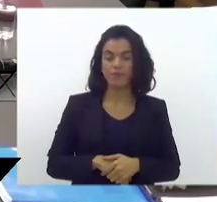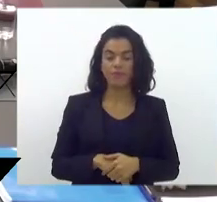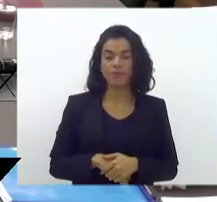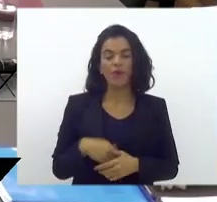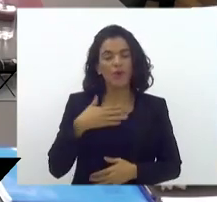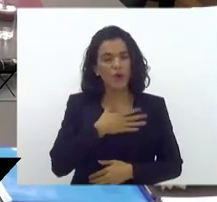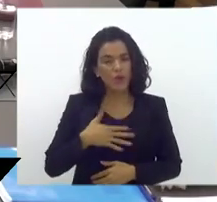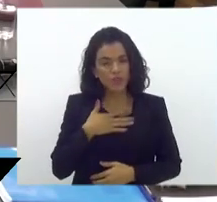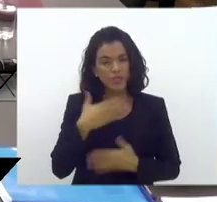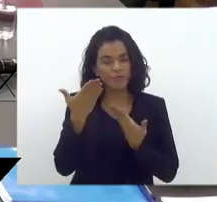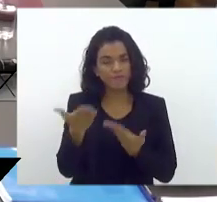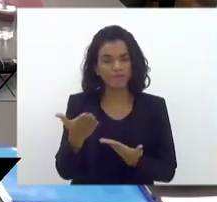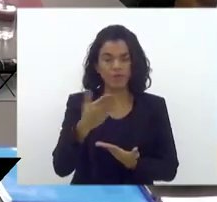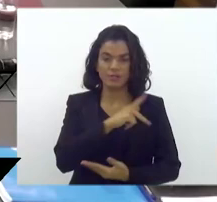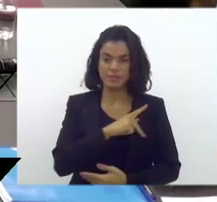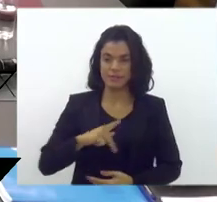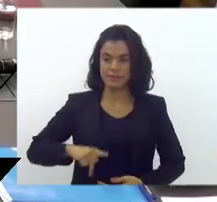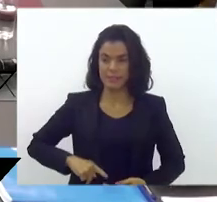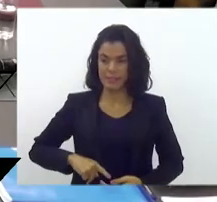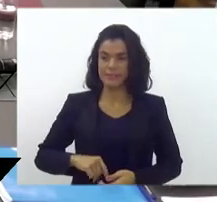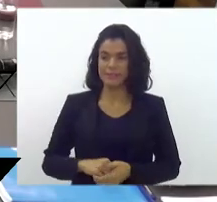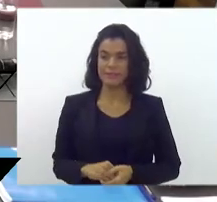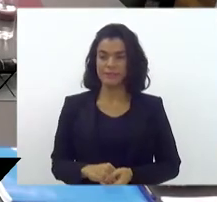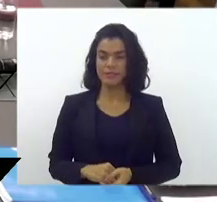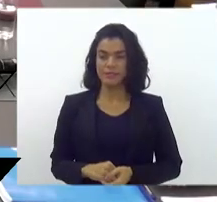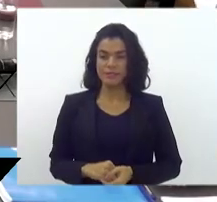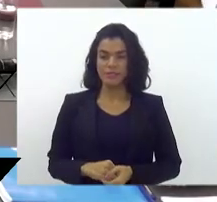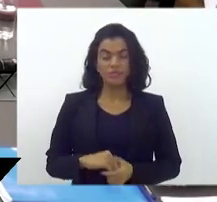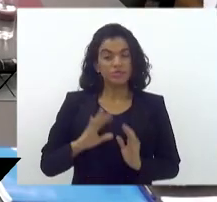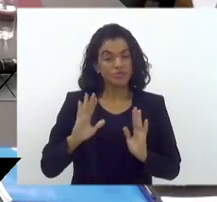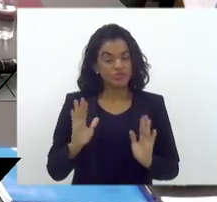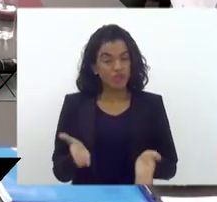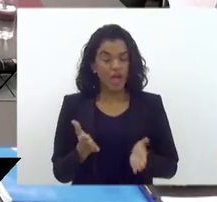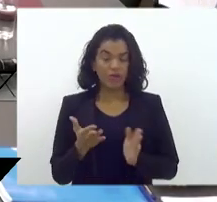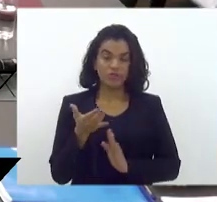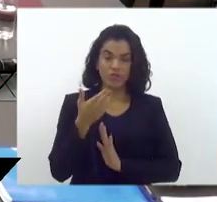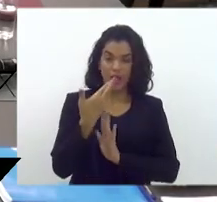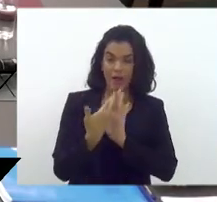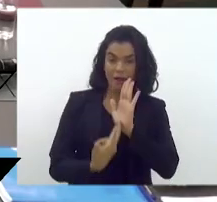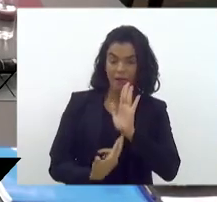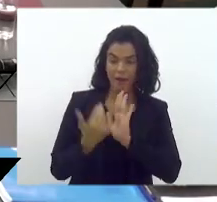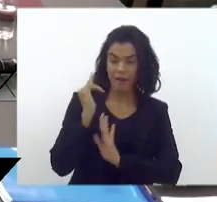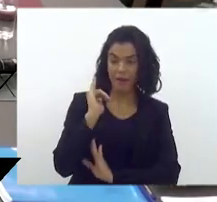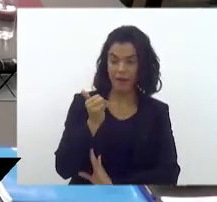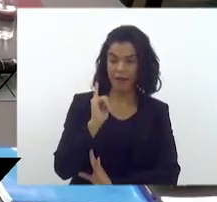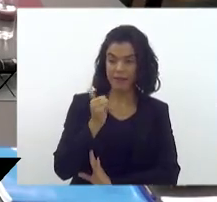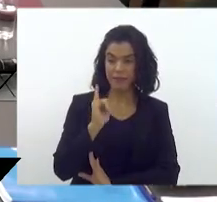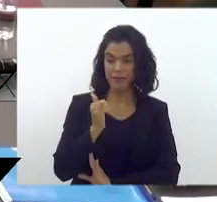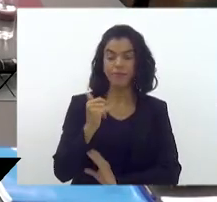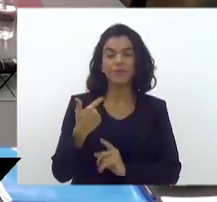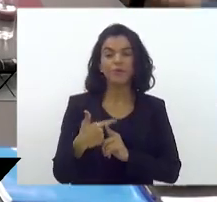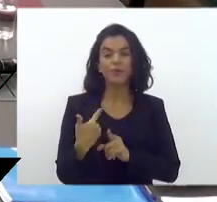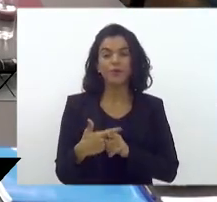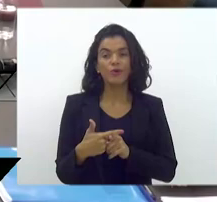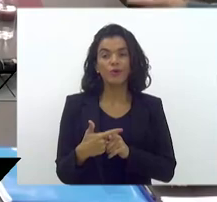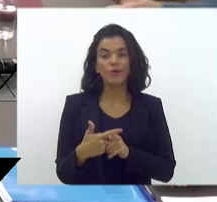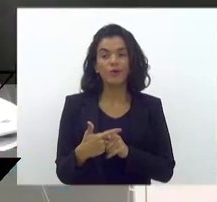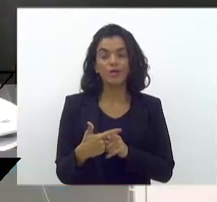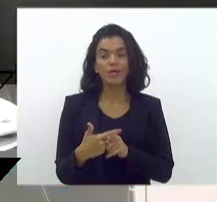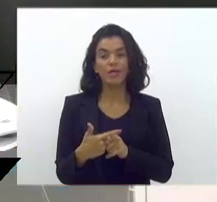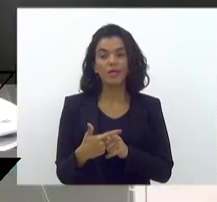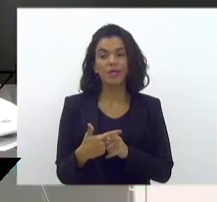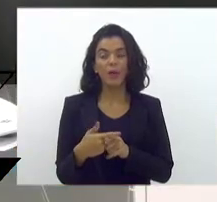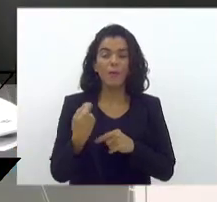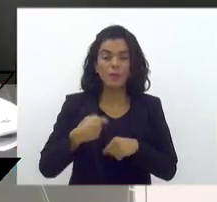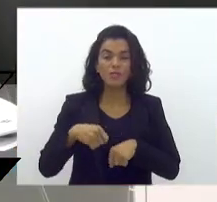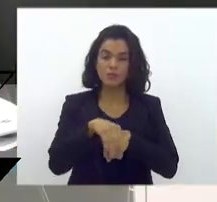Vossa Excelência, se pudesse, já que o senhor está relatando, porque eu tenho que